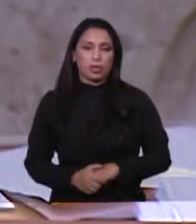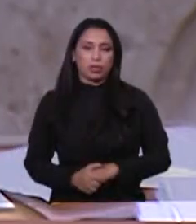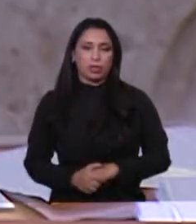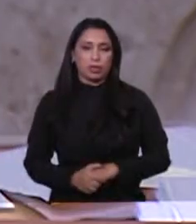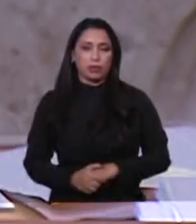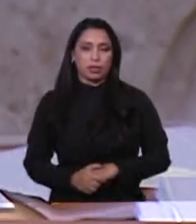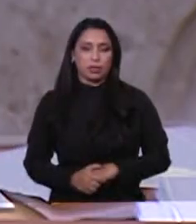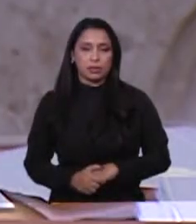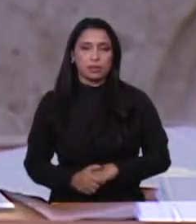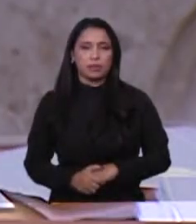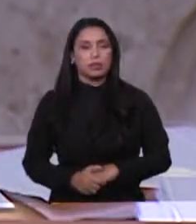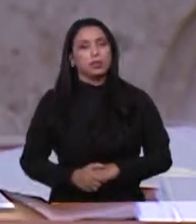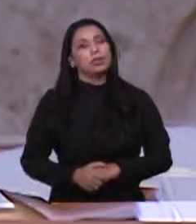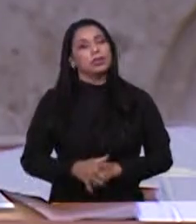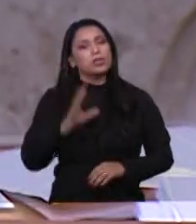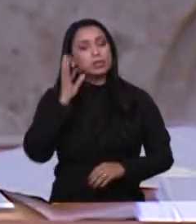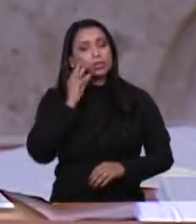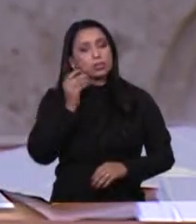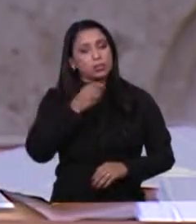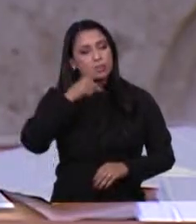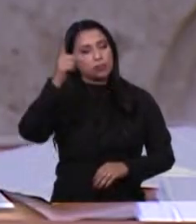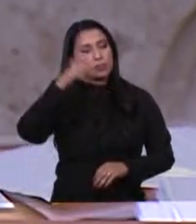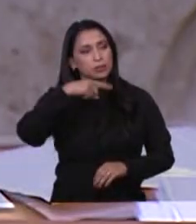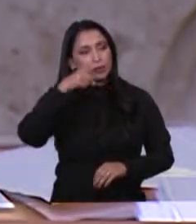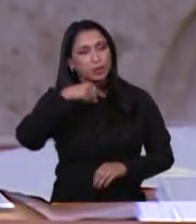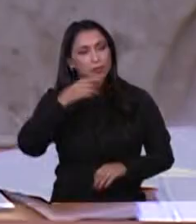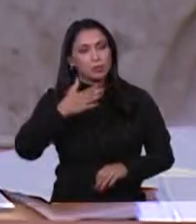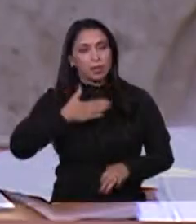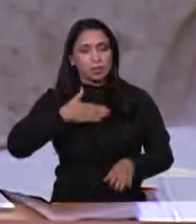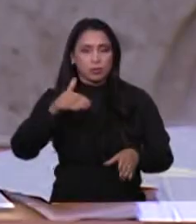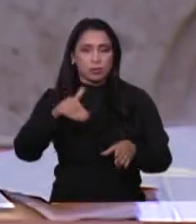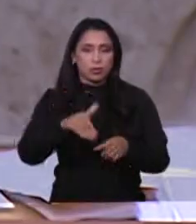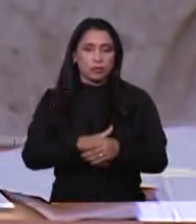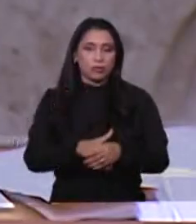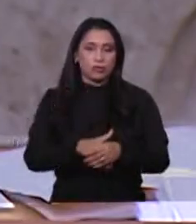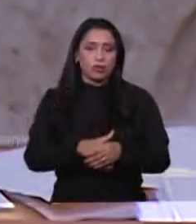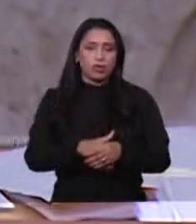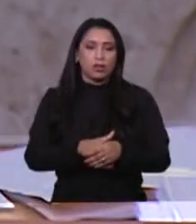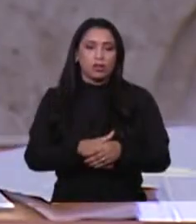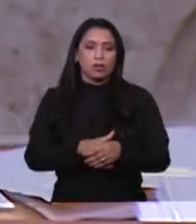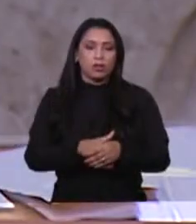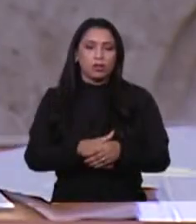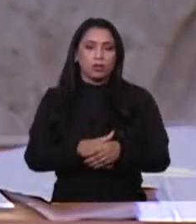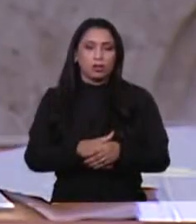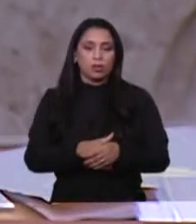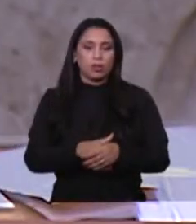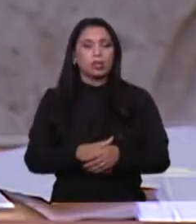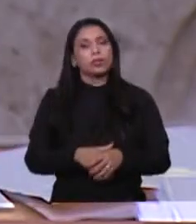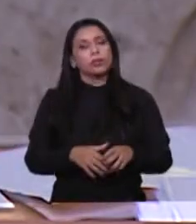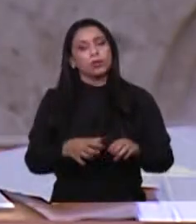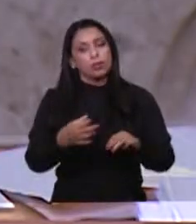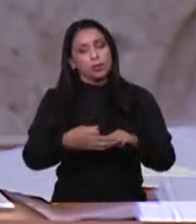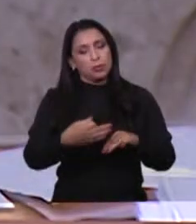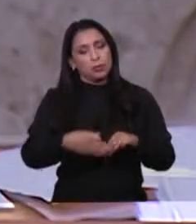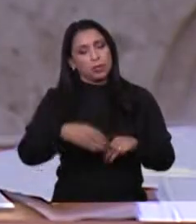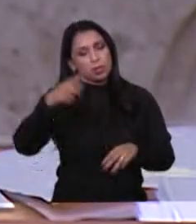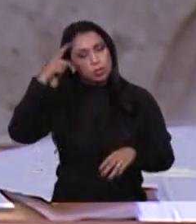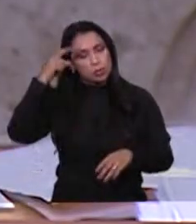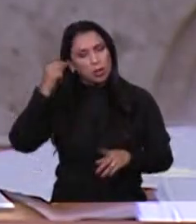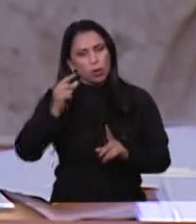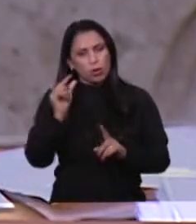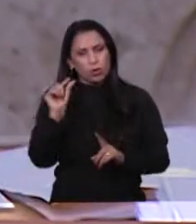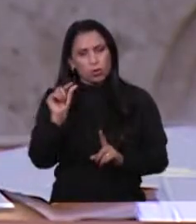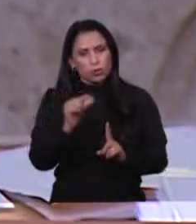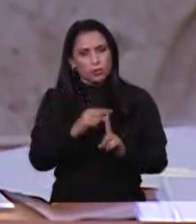ministro Dias Toffoli, ministro Gilmar Mendes, pelo meu voto e praticamente pelo voto do ministro Luiz Roberto Barroso, que